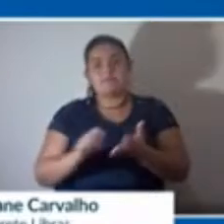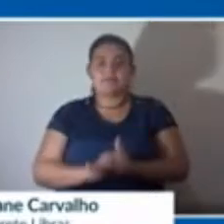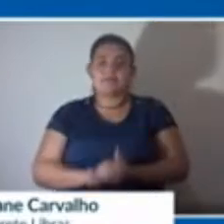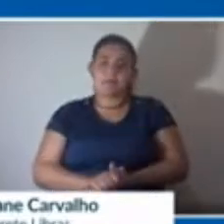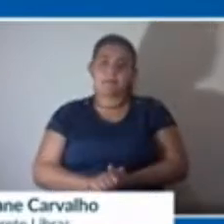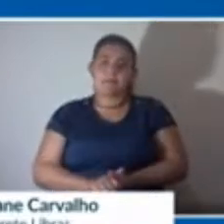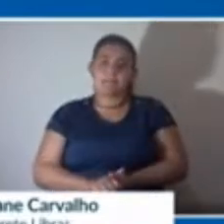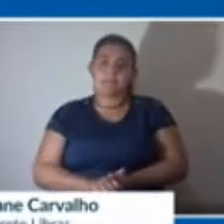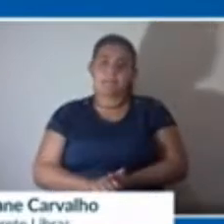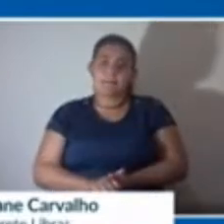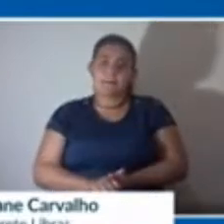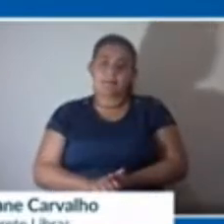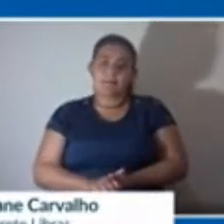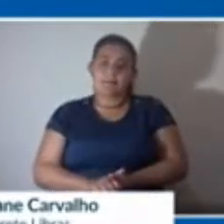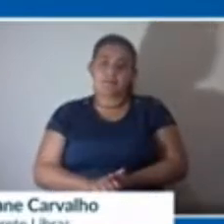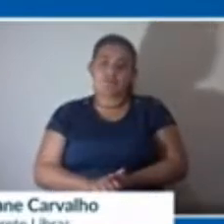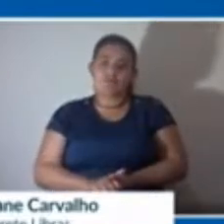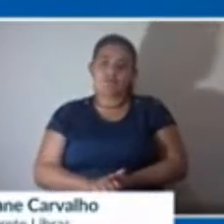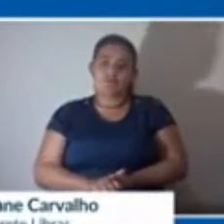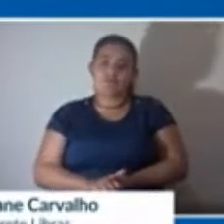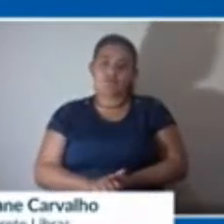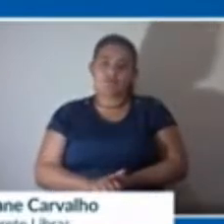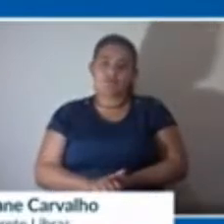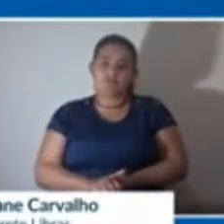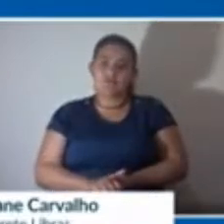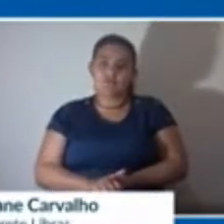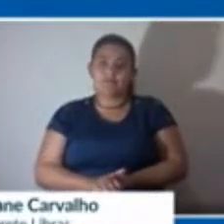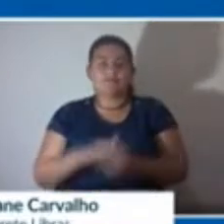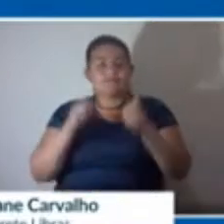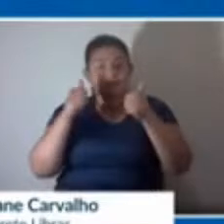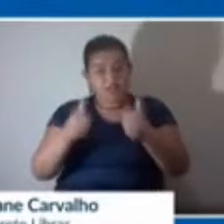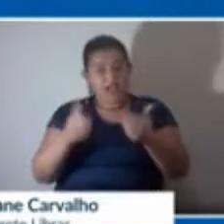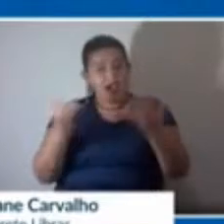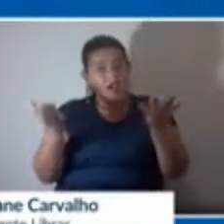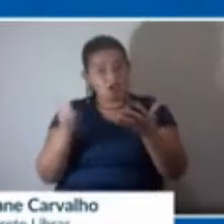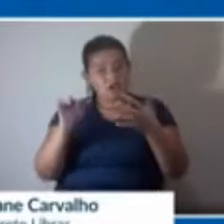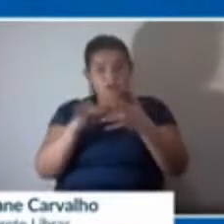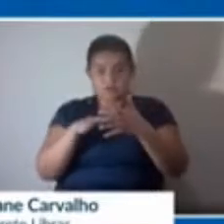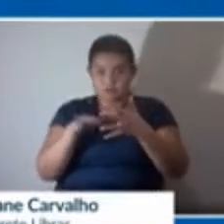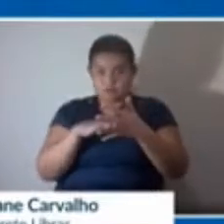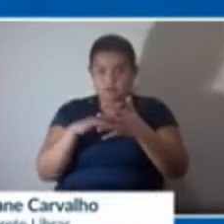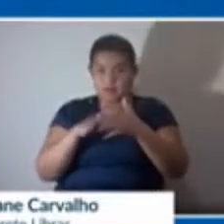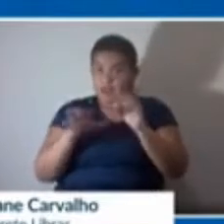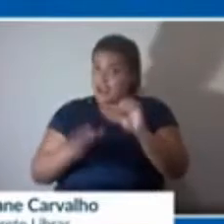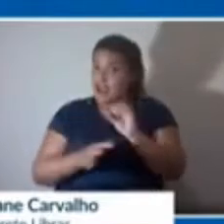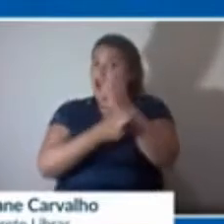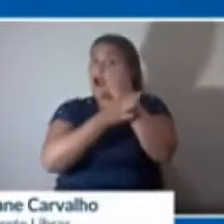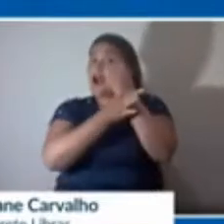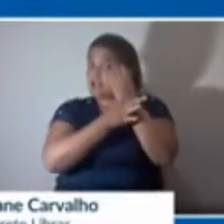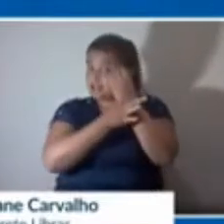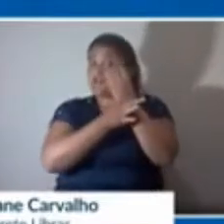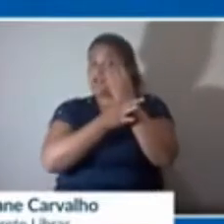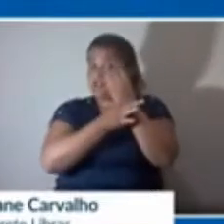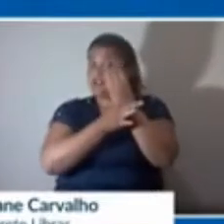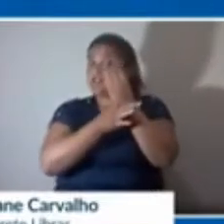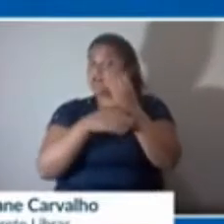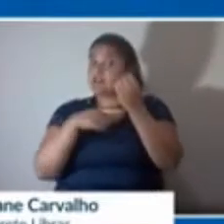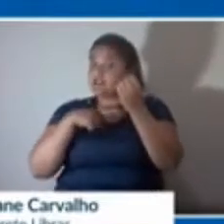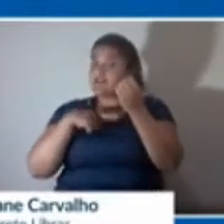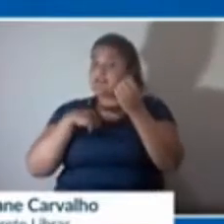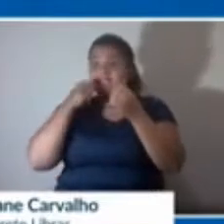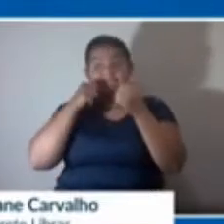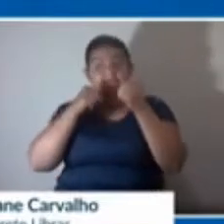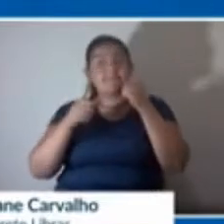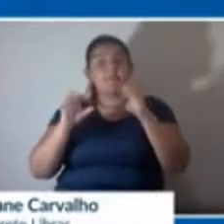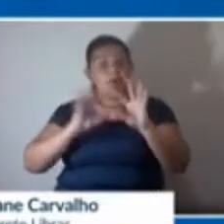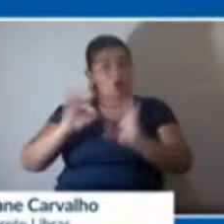só uma, só para citar. Tá bom, vou para o nosso intervalo aqui para garantir que a gente tenha um tempo mais ou menos organizado, mas antes disso